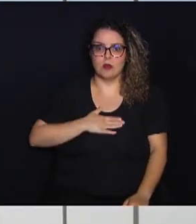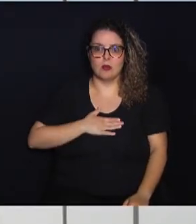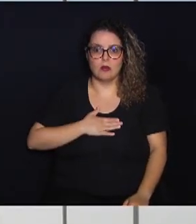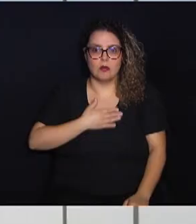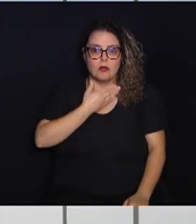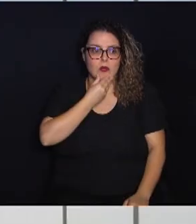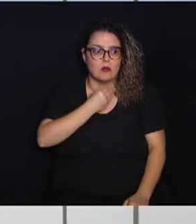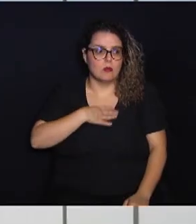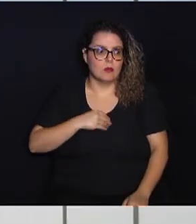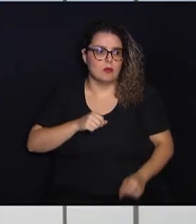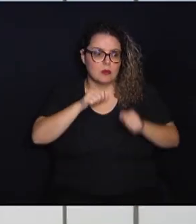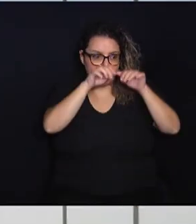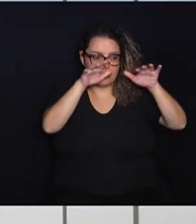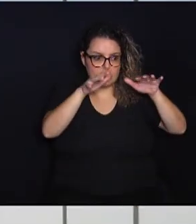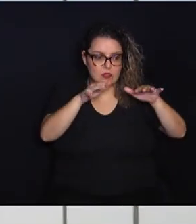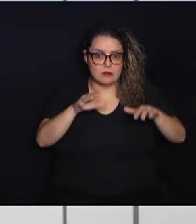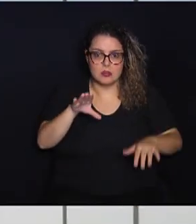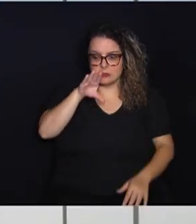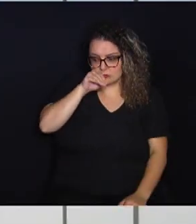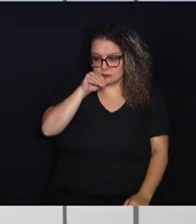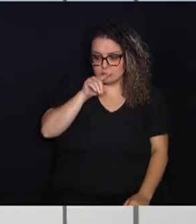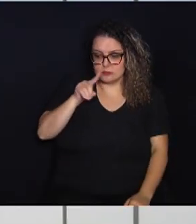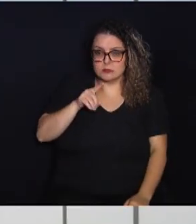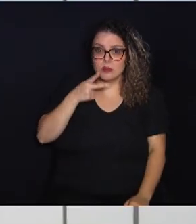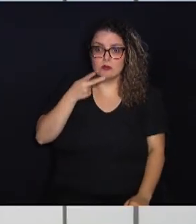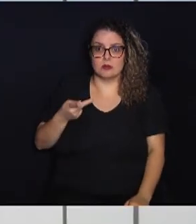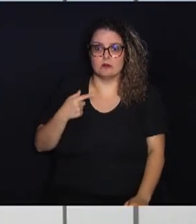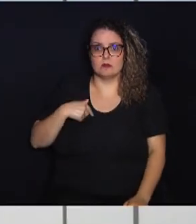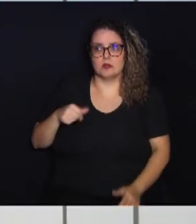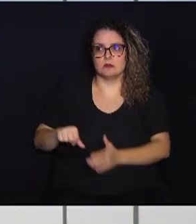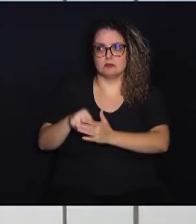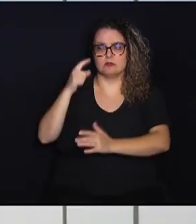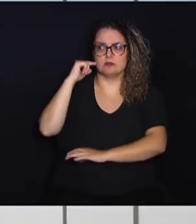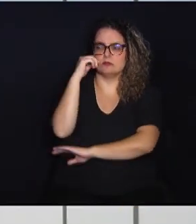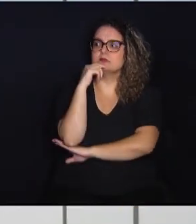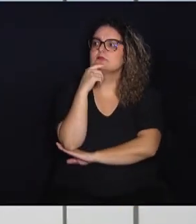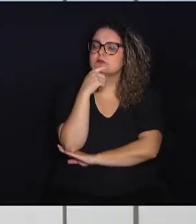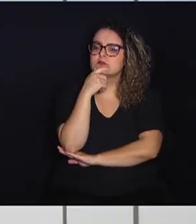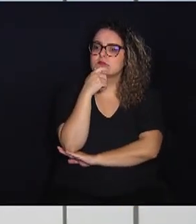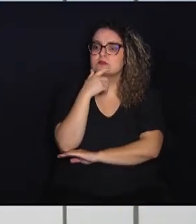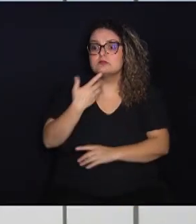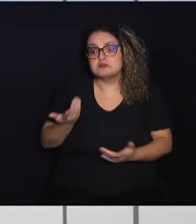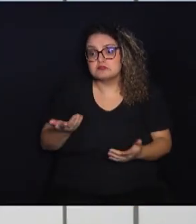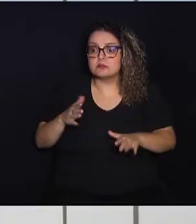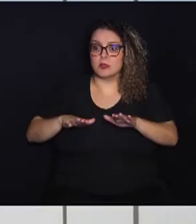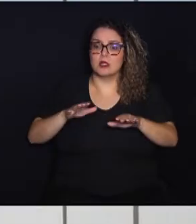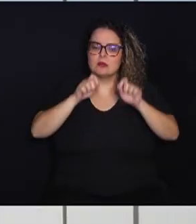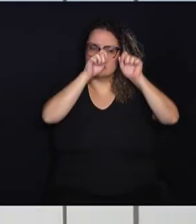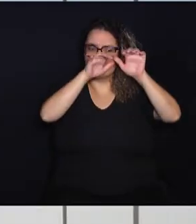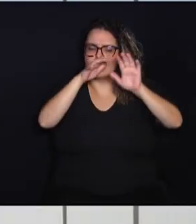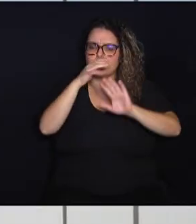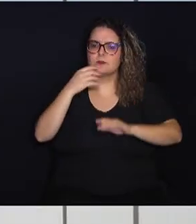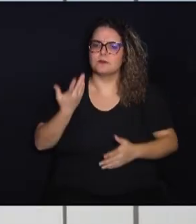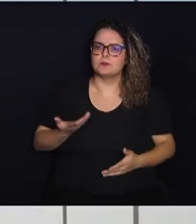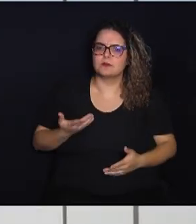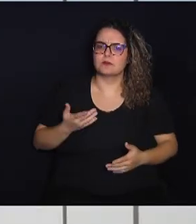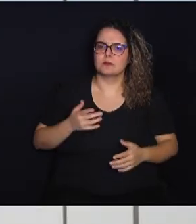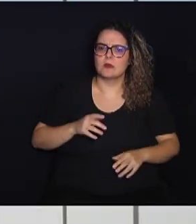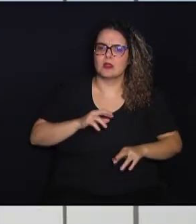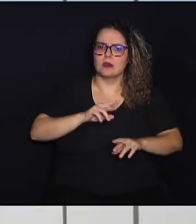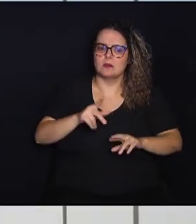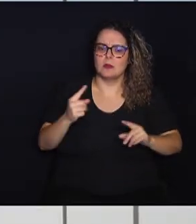mudo, ele não fala? Meu primeiro pensamento foi, falei, nossa, talvez, né, seja autista. Mas aí foi tantos casos